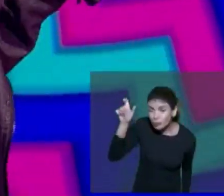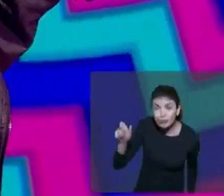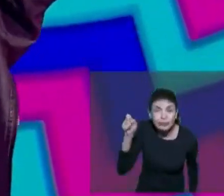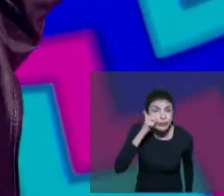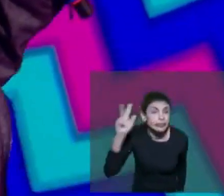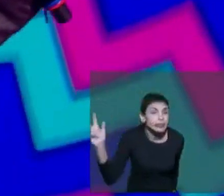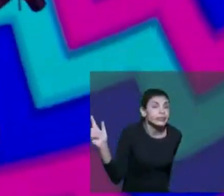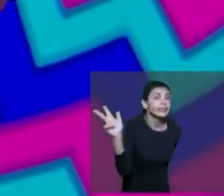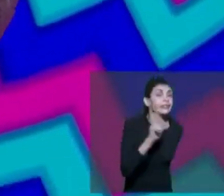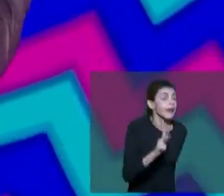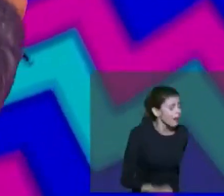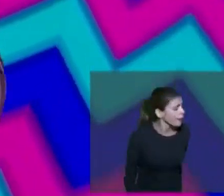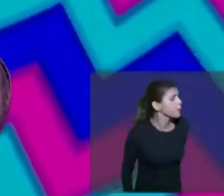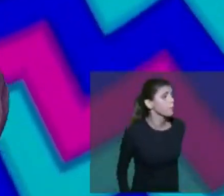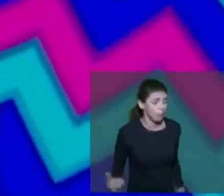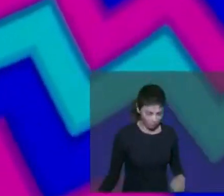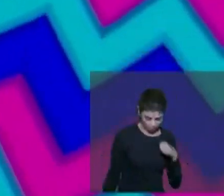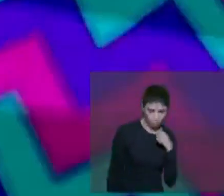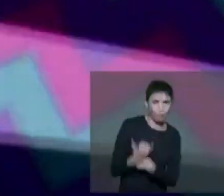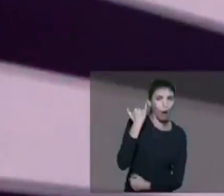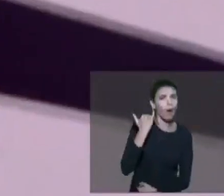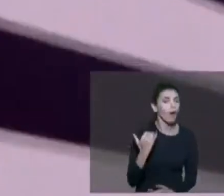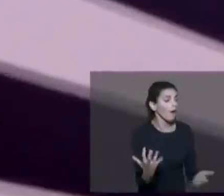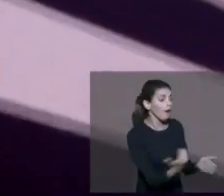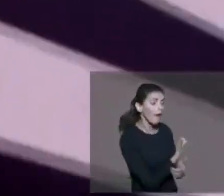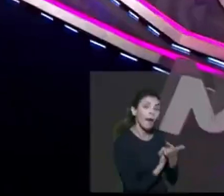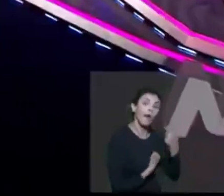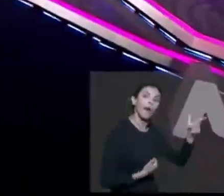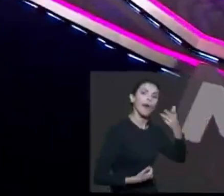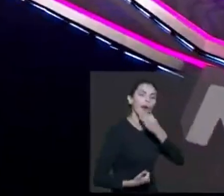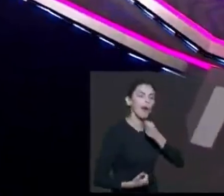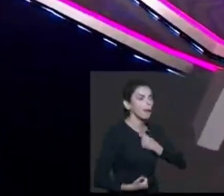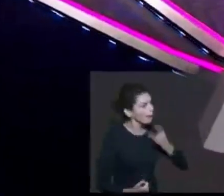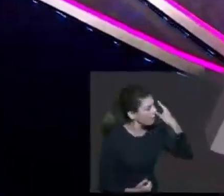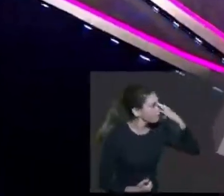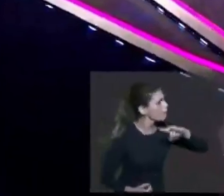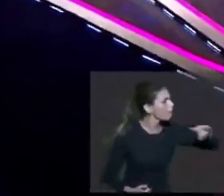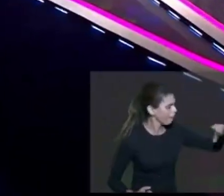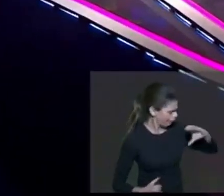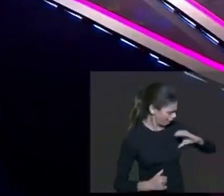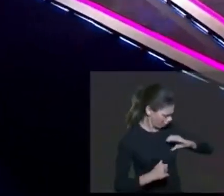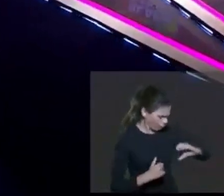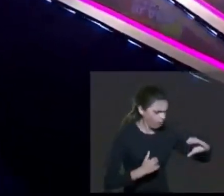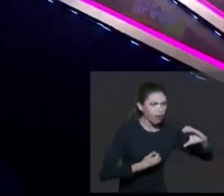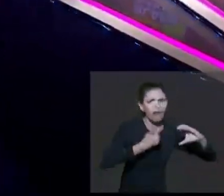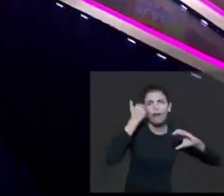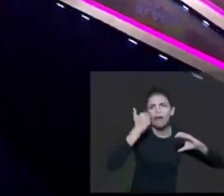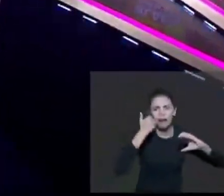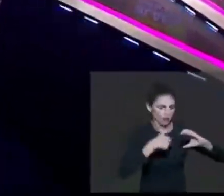De mulher mais bandida do mundo, o coração que é vagabundo,